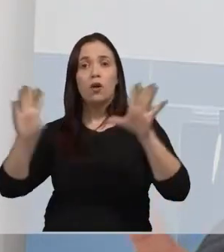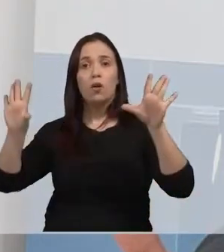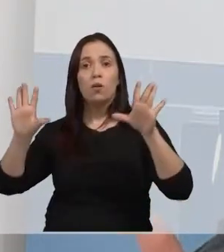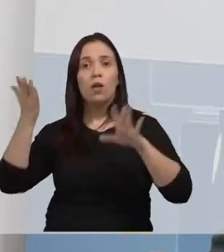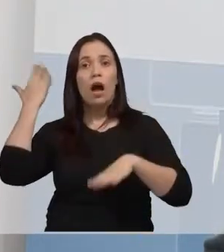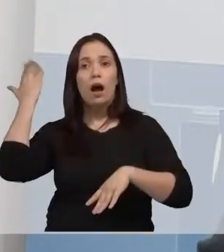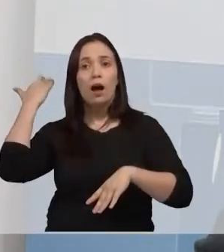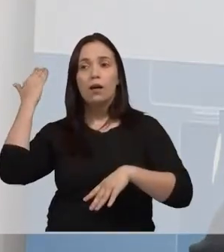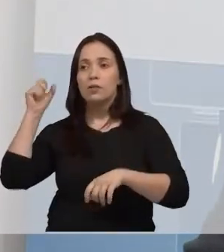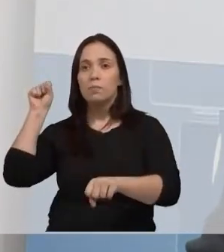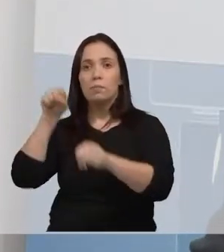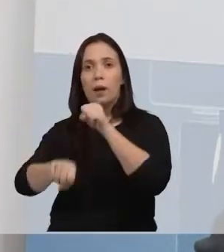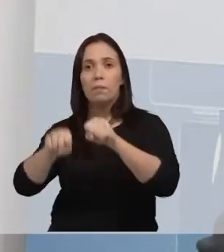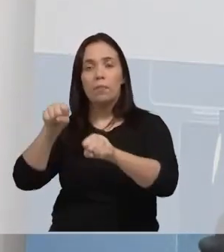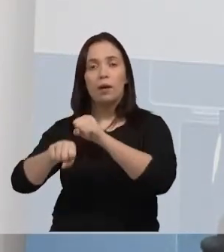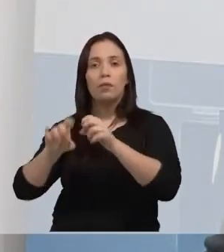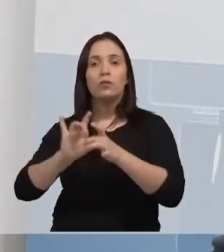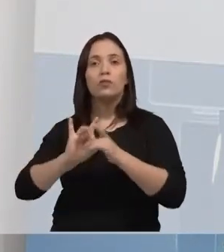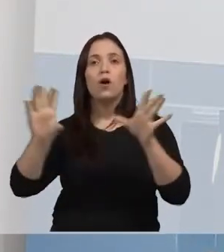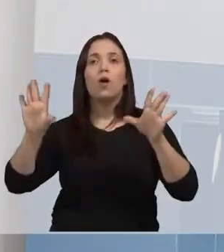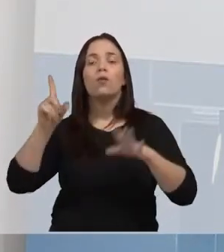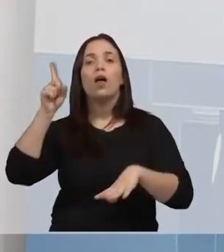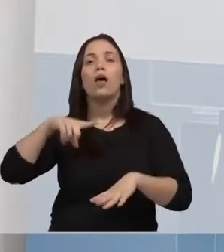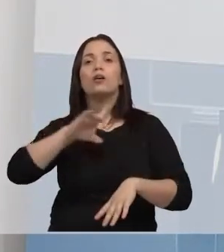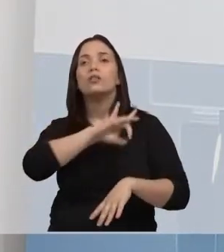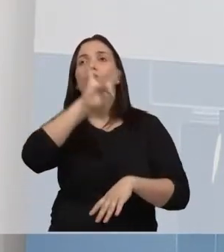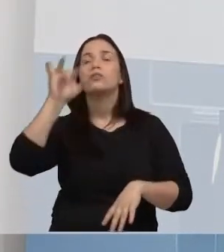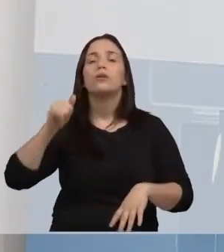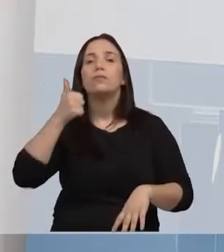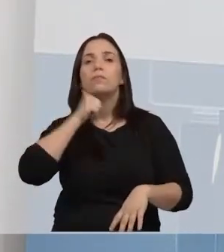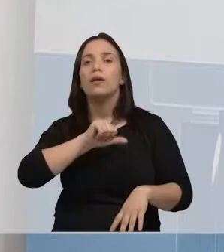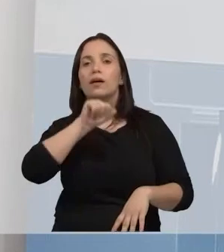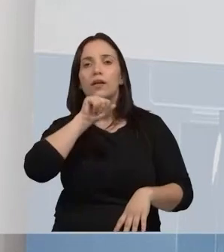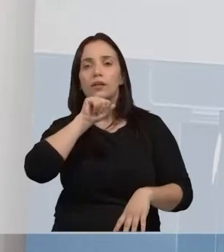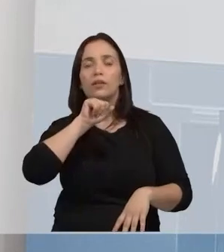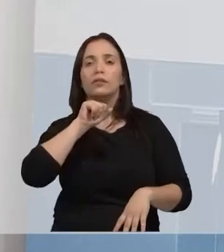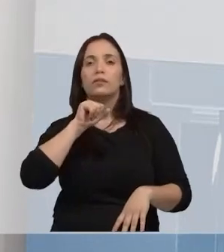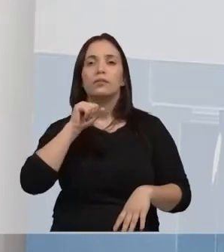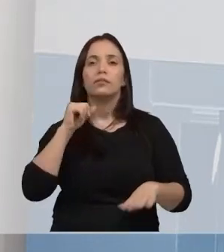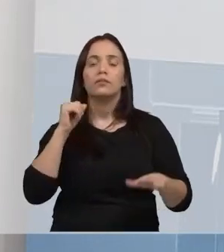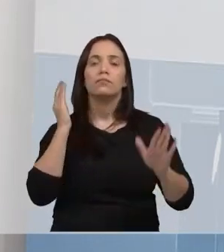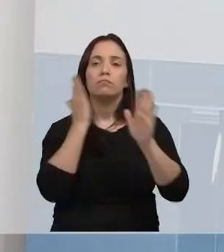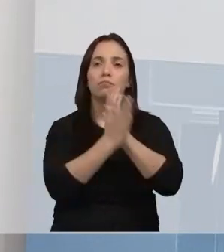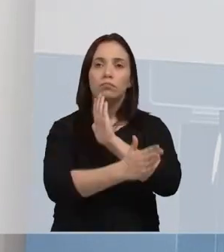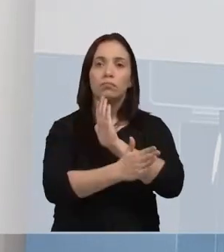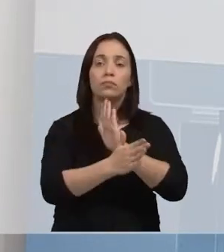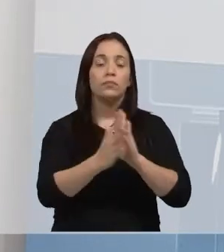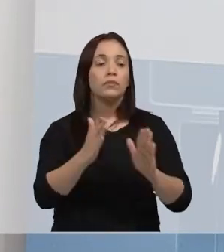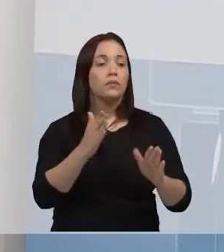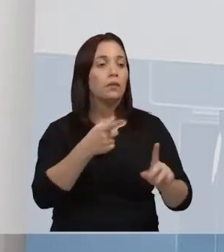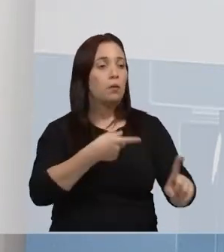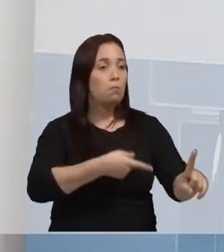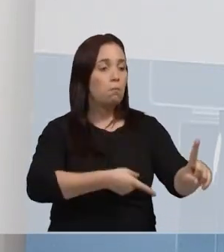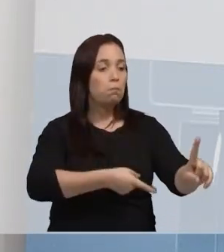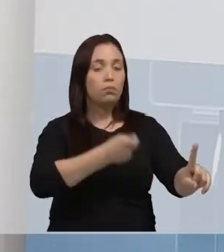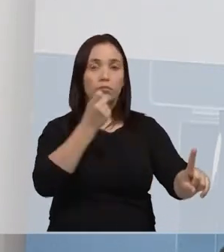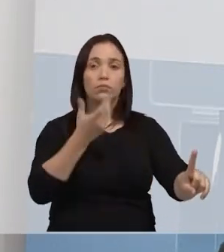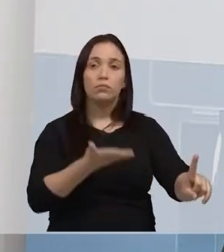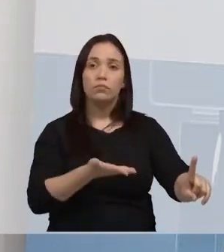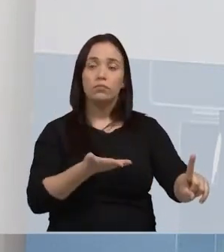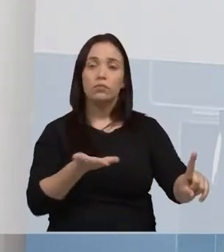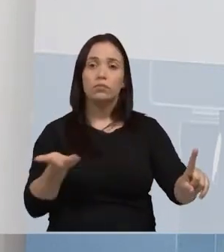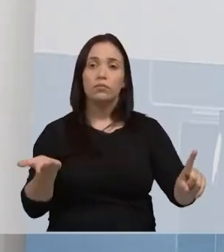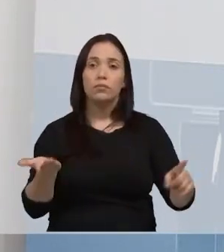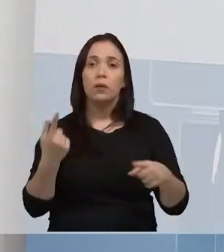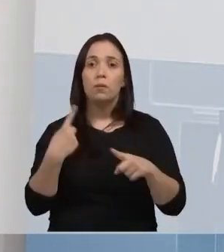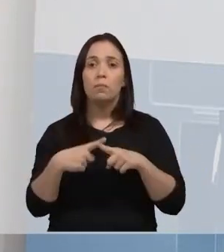se você falar em justiça? O cara não retornou. As questões judiciais não são resolvidas nos estados. Então, e o mote, por que nós estamos